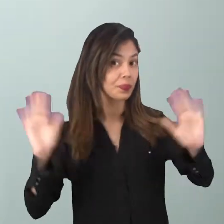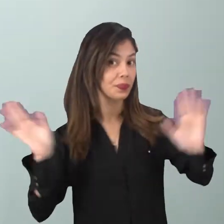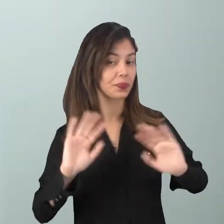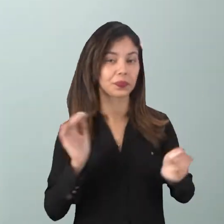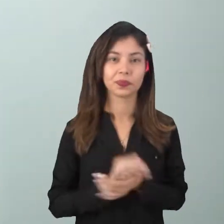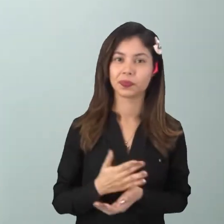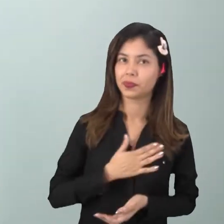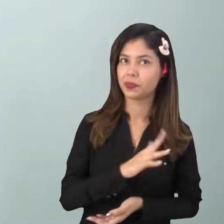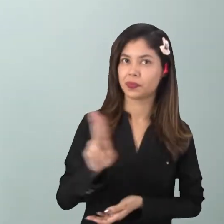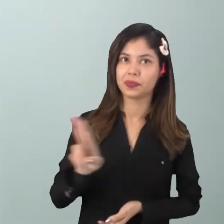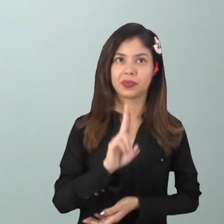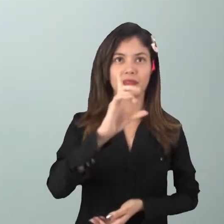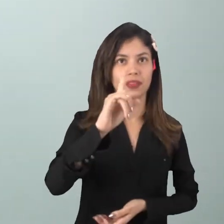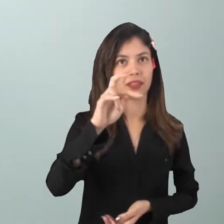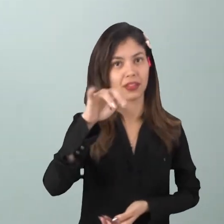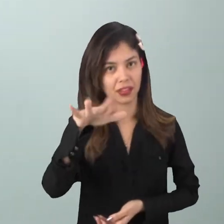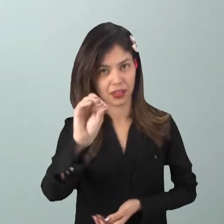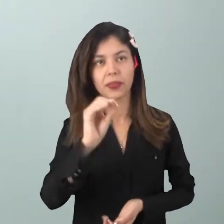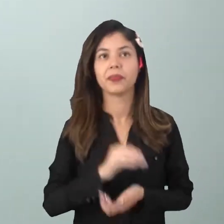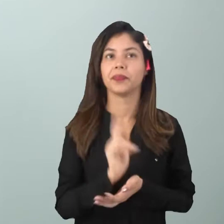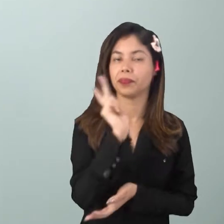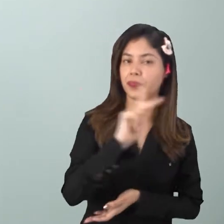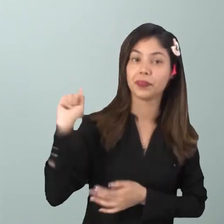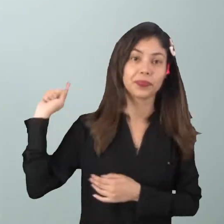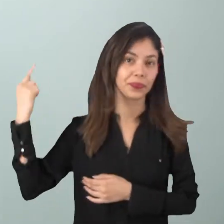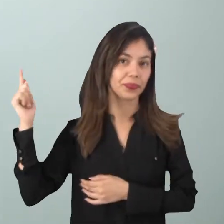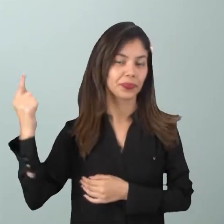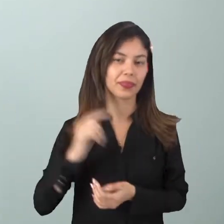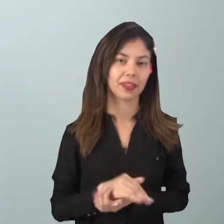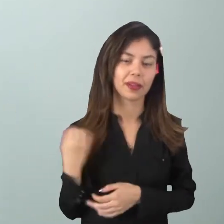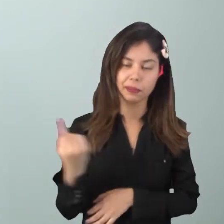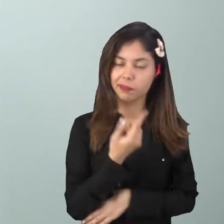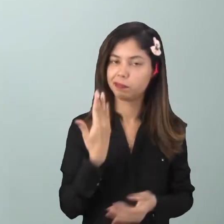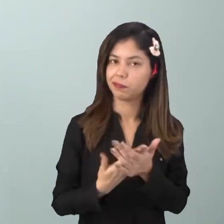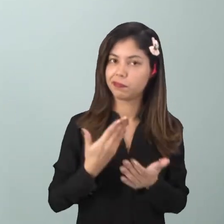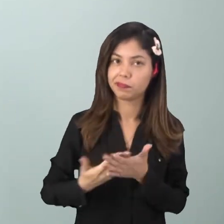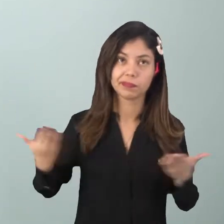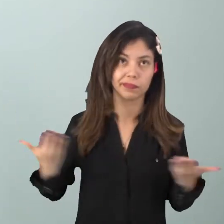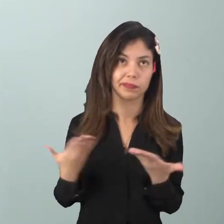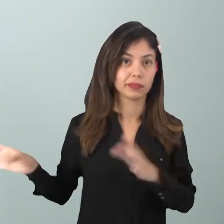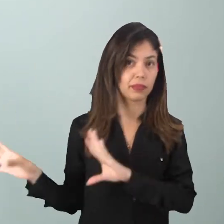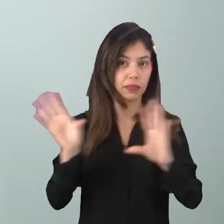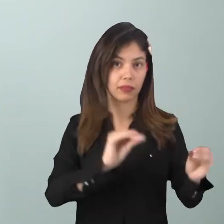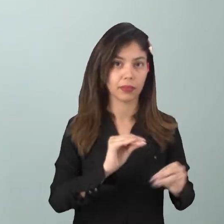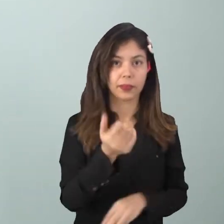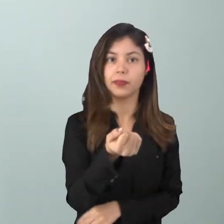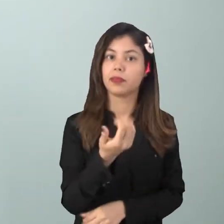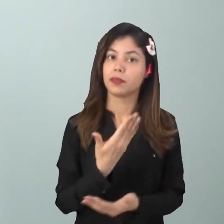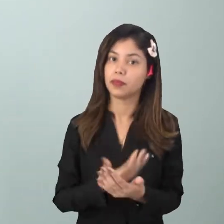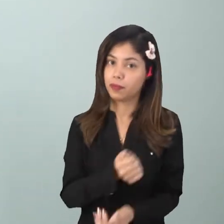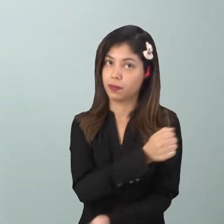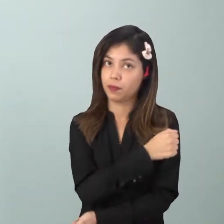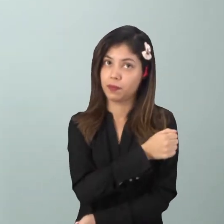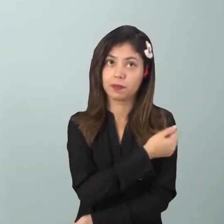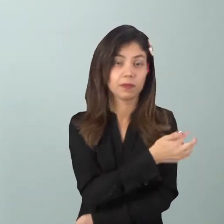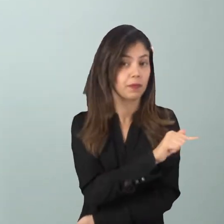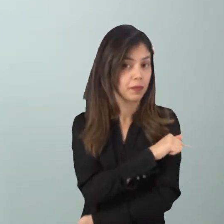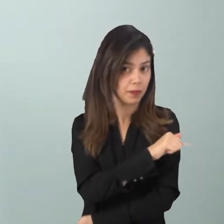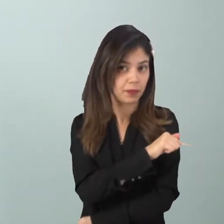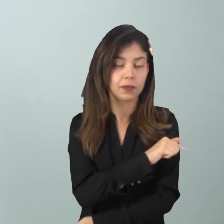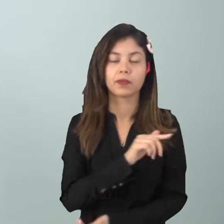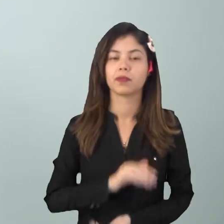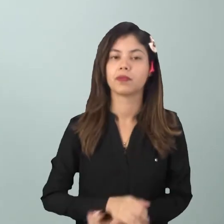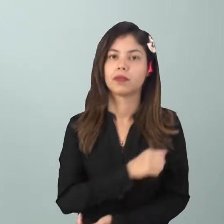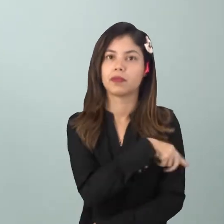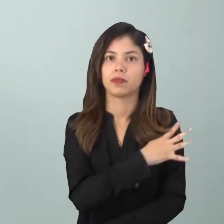Olá, meu nome é Cleilton Amaral, professor de Geografia. O nosso estudo de hoje é voltado para os alunos do 7º ano do